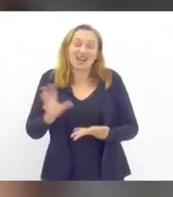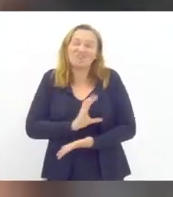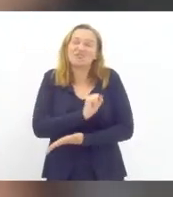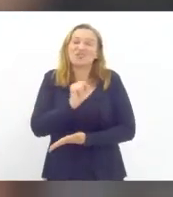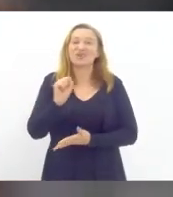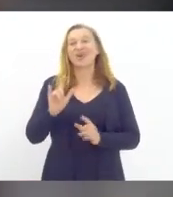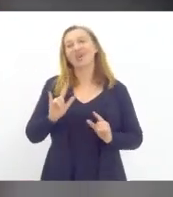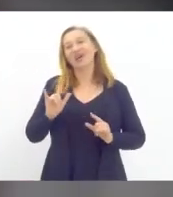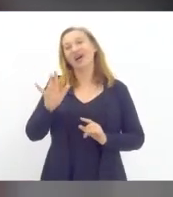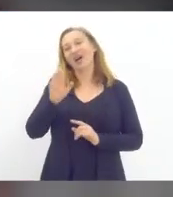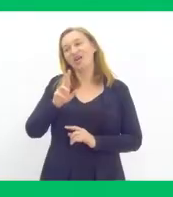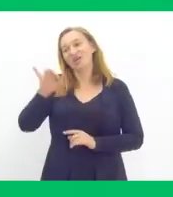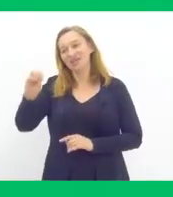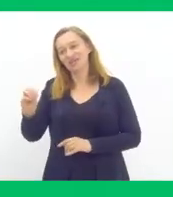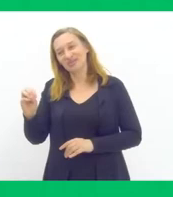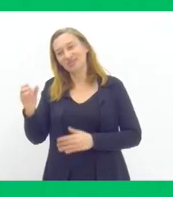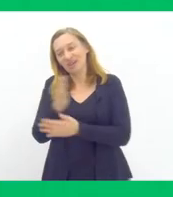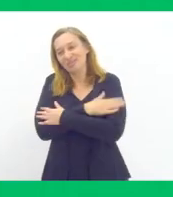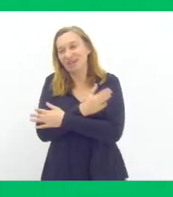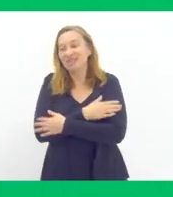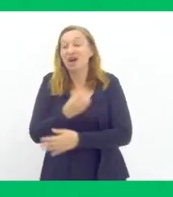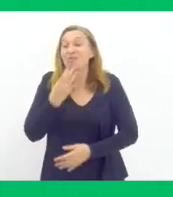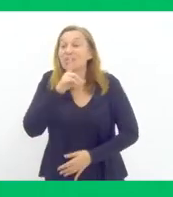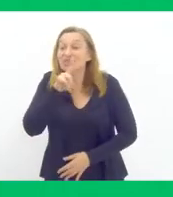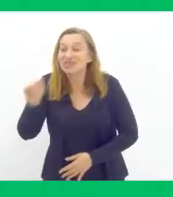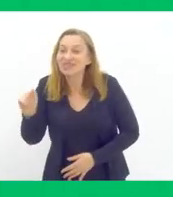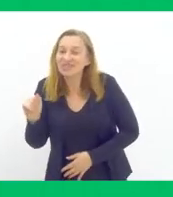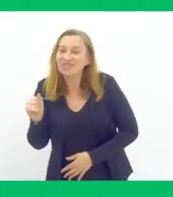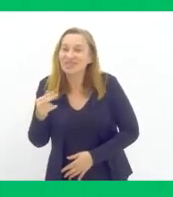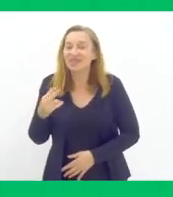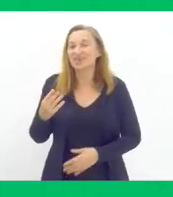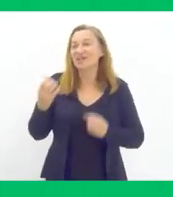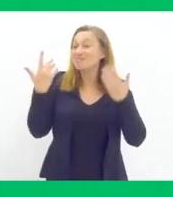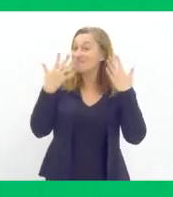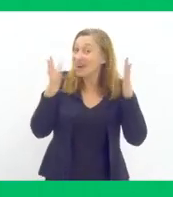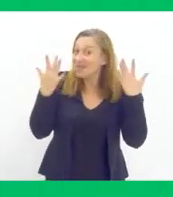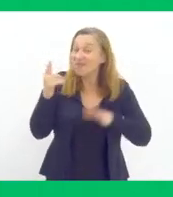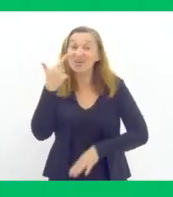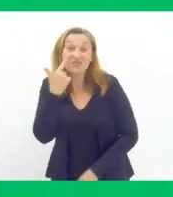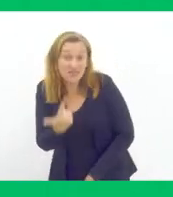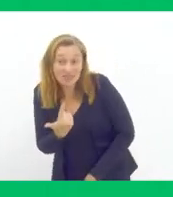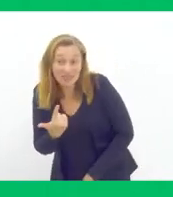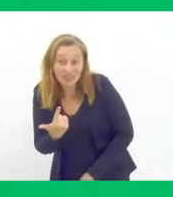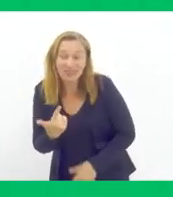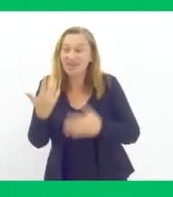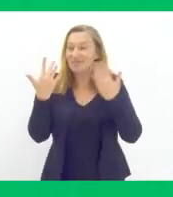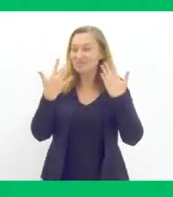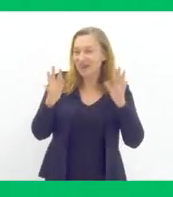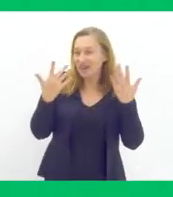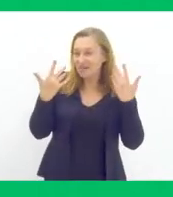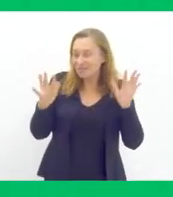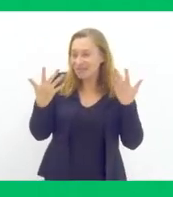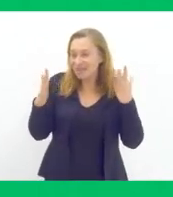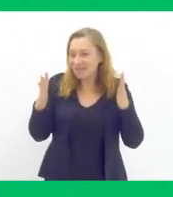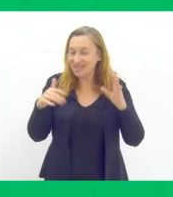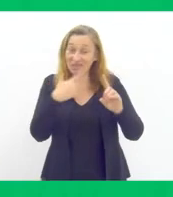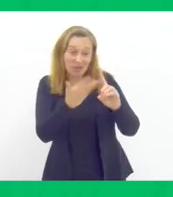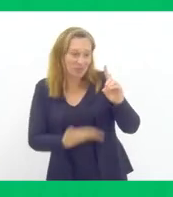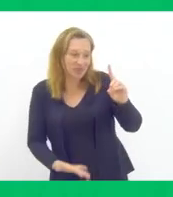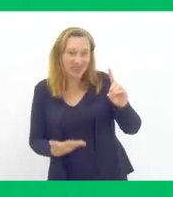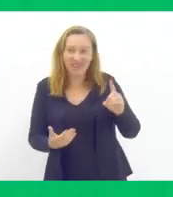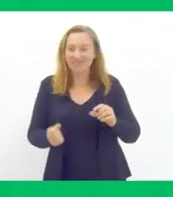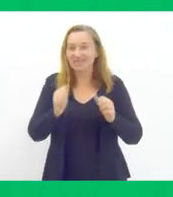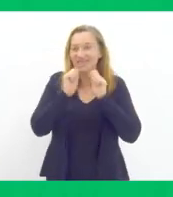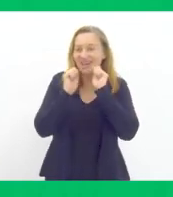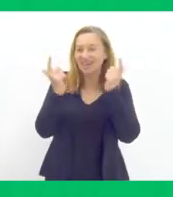ao vivo abraço Bom dia Barbie parabéns viu Parabéns aí pela mais justa homenagem aí na